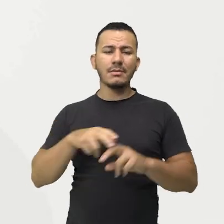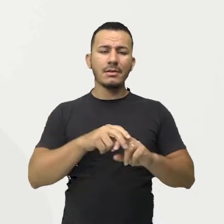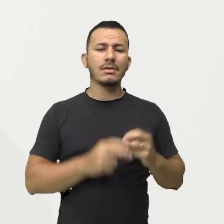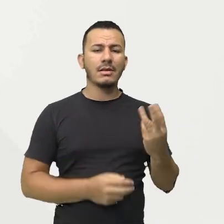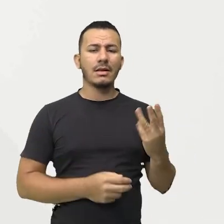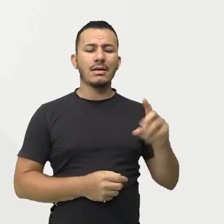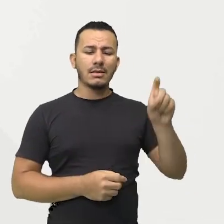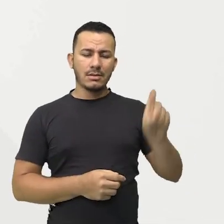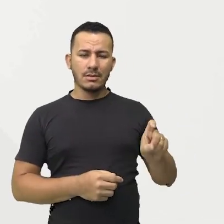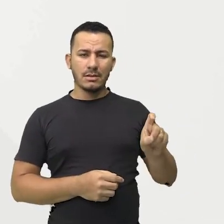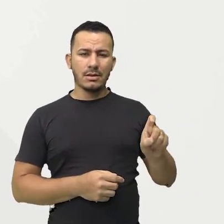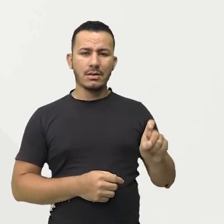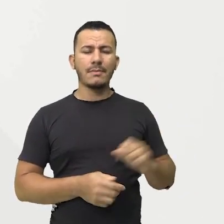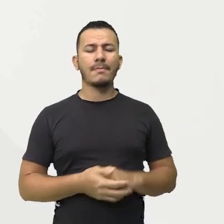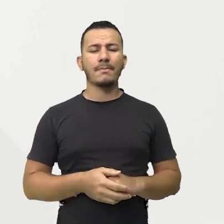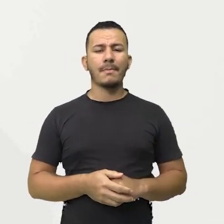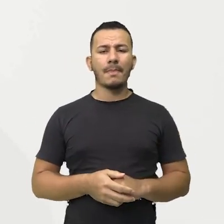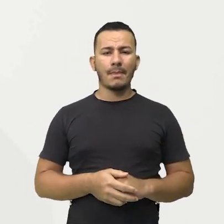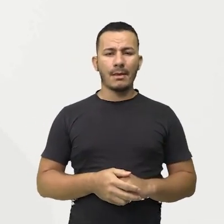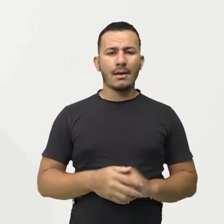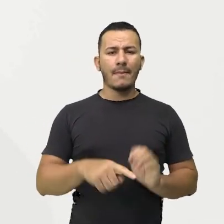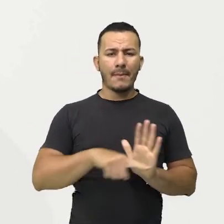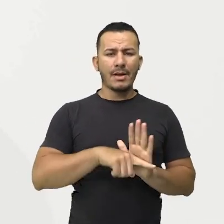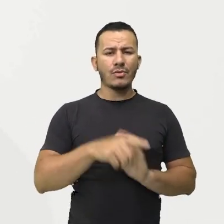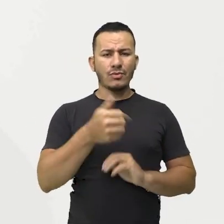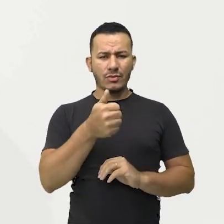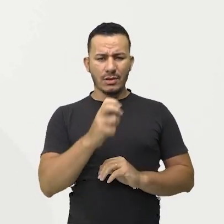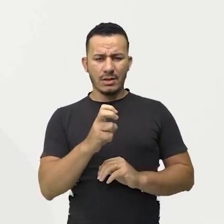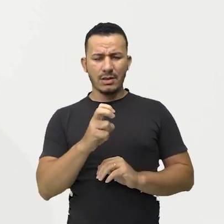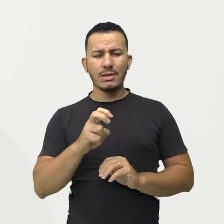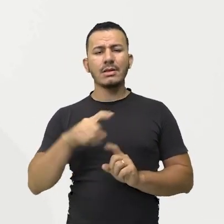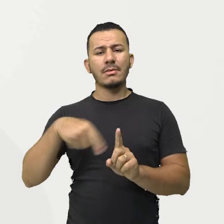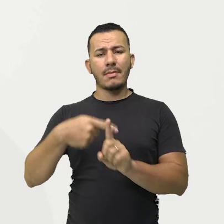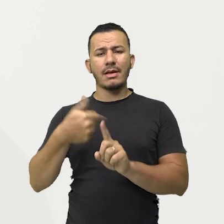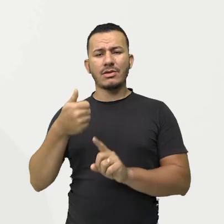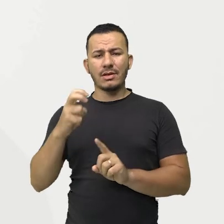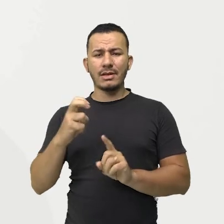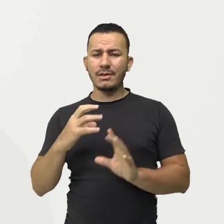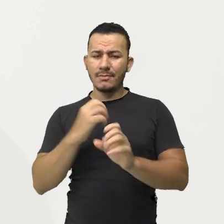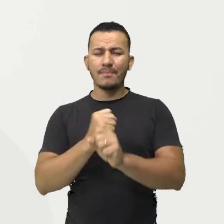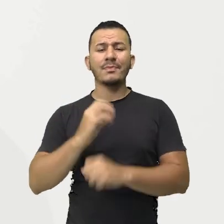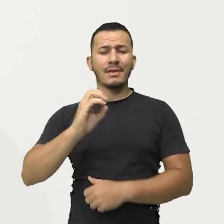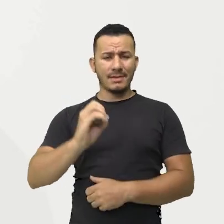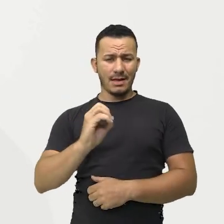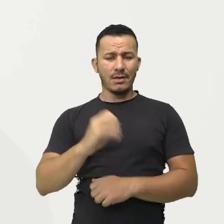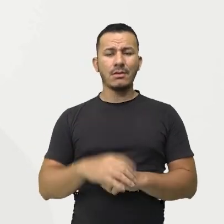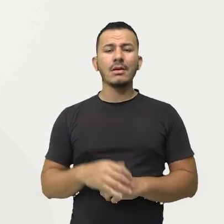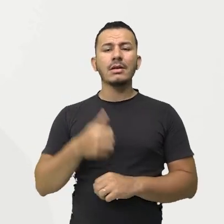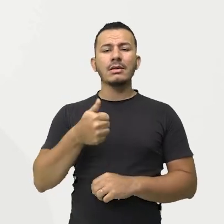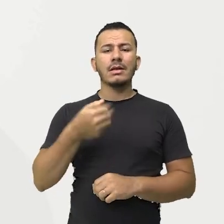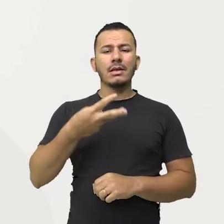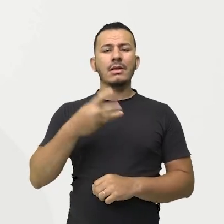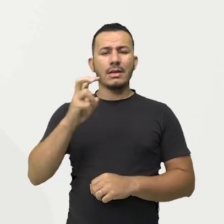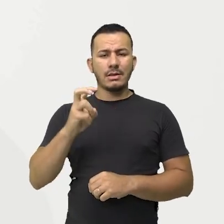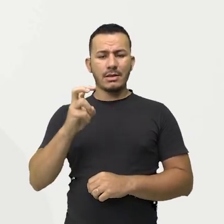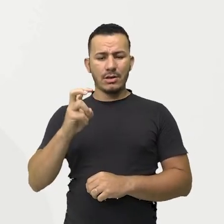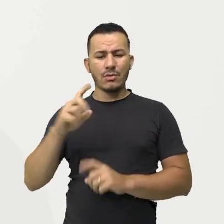3x, menos 15 mais 15 você já sabe que é 0, e 135 mais 15, isso